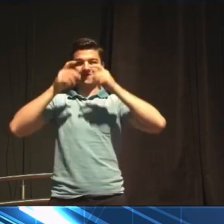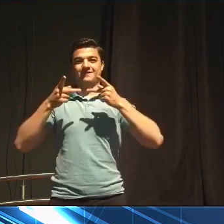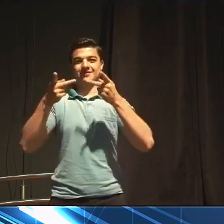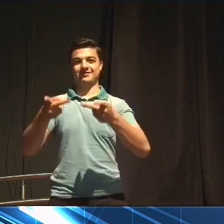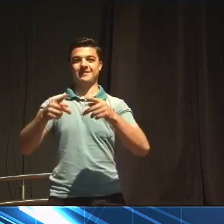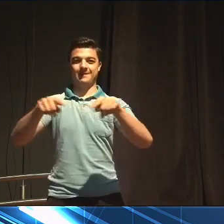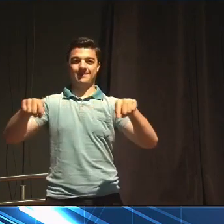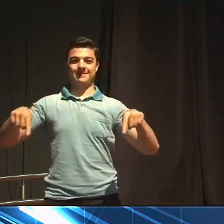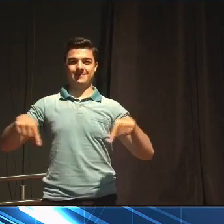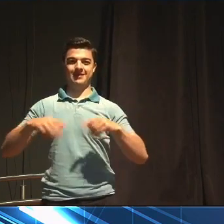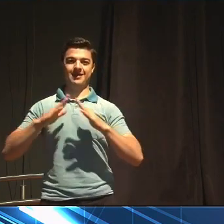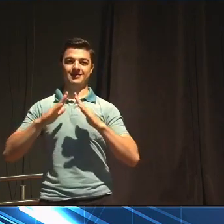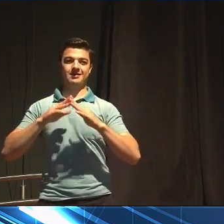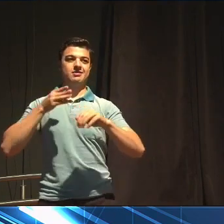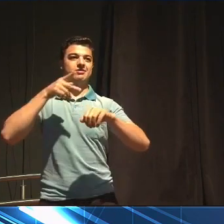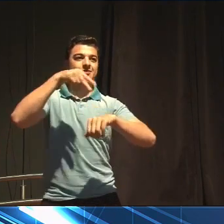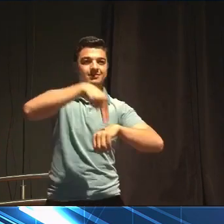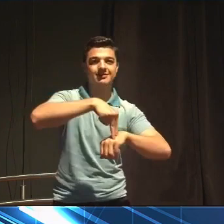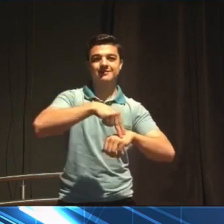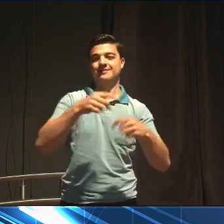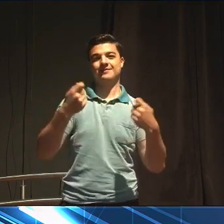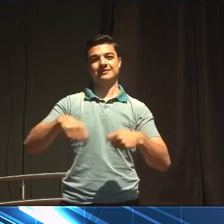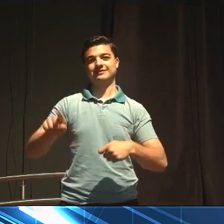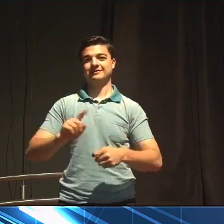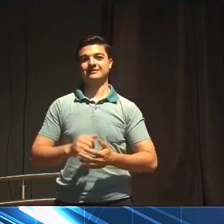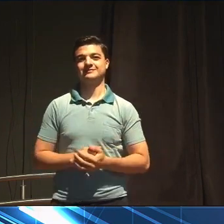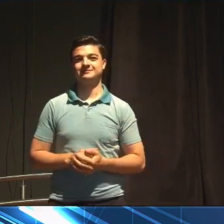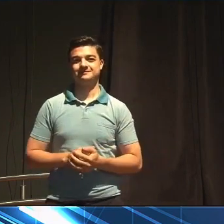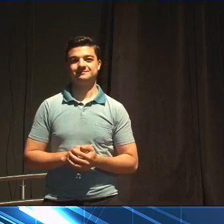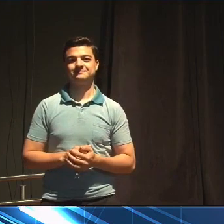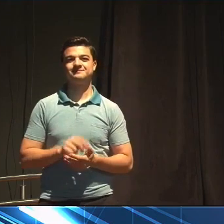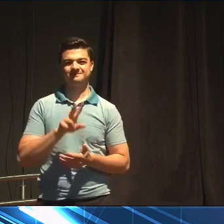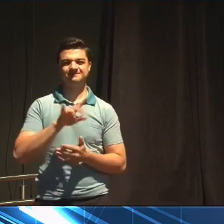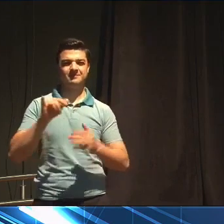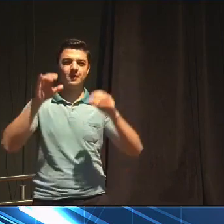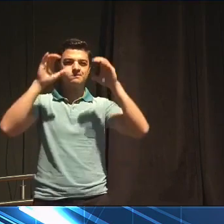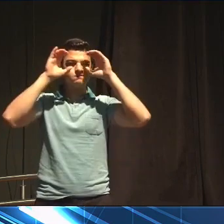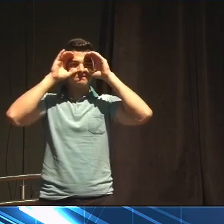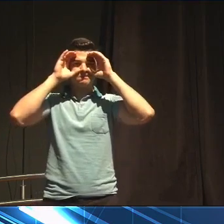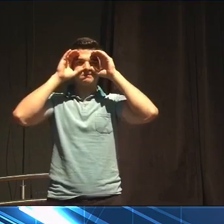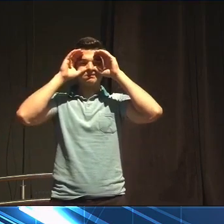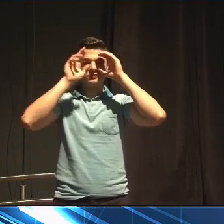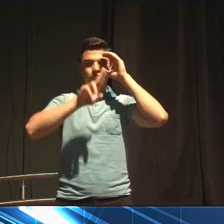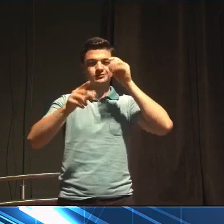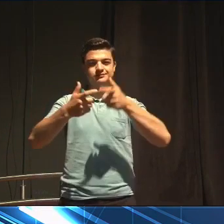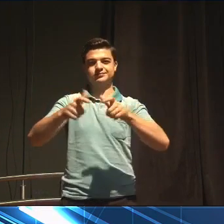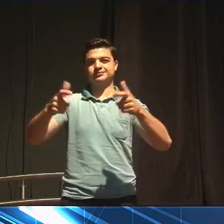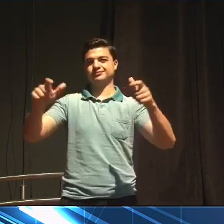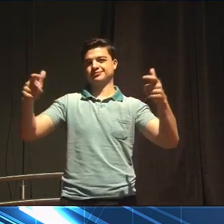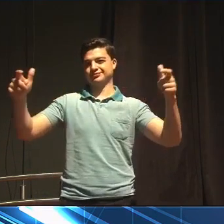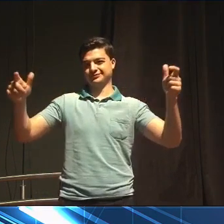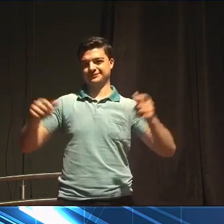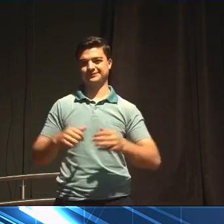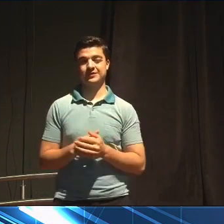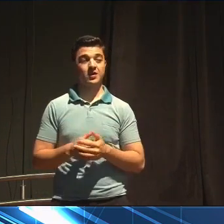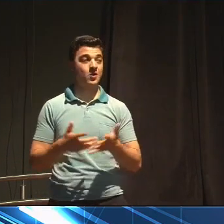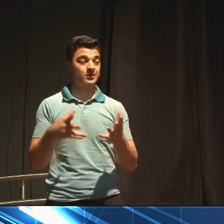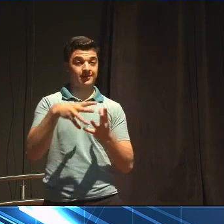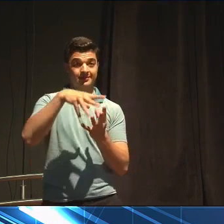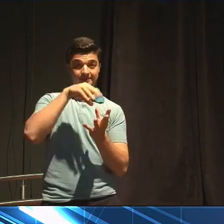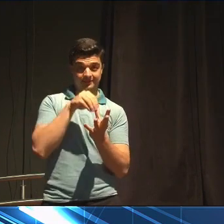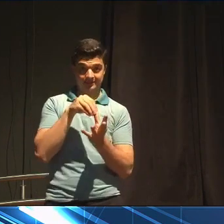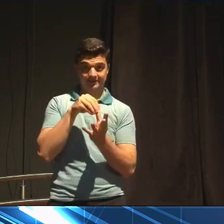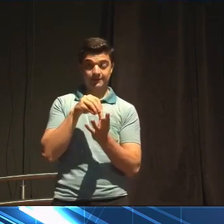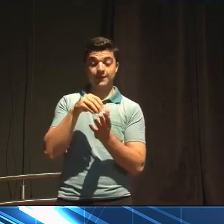A pessoa simplesmente vai conectar um óculos no rosto e vai assistir. Vai ter um painel hoje no final da trilha, para a gente